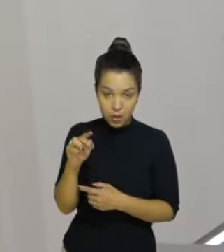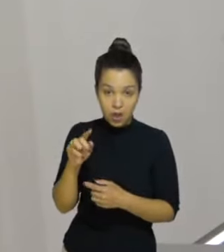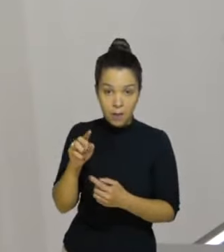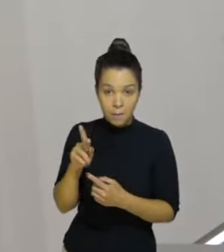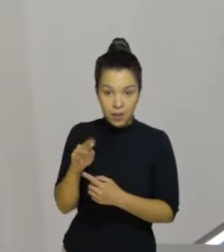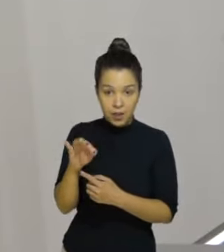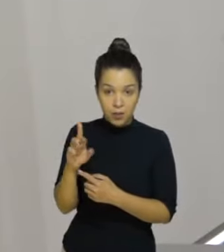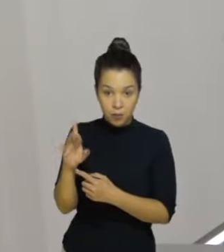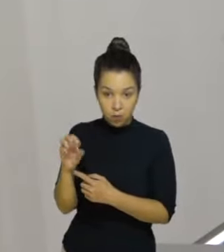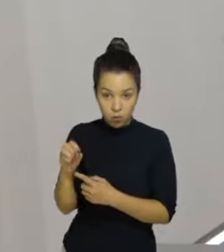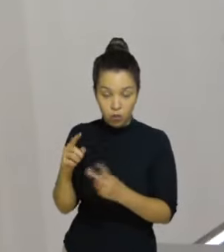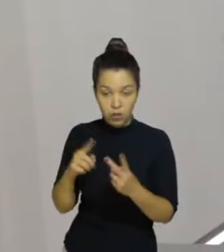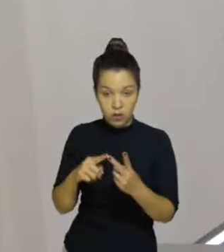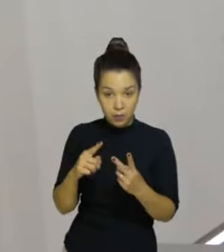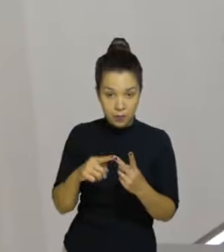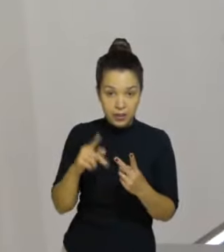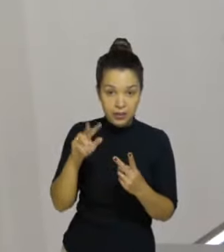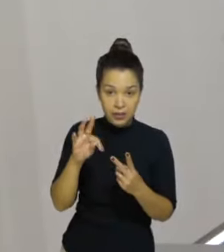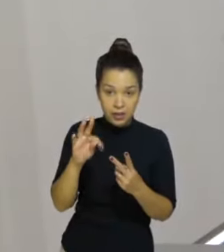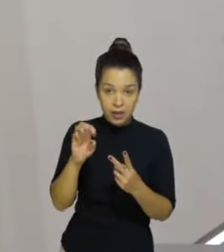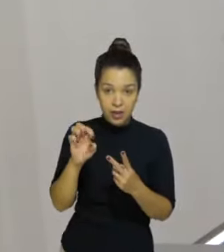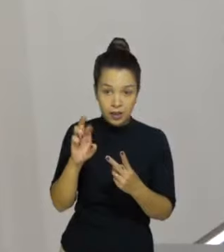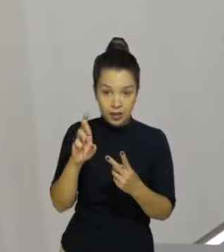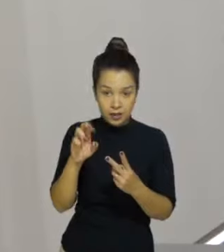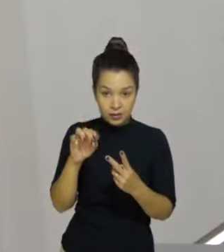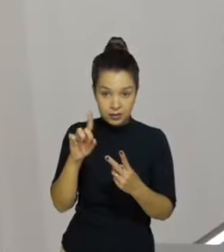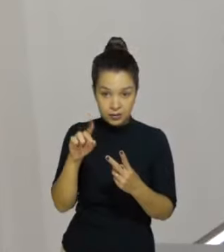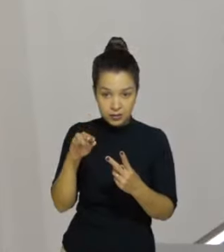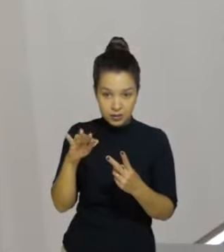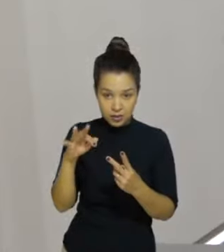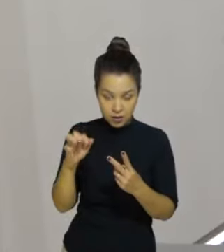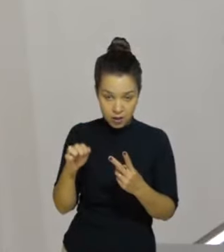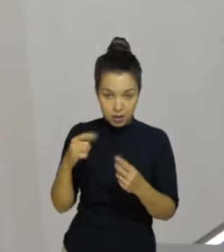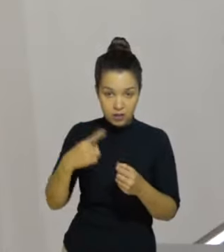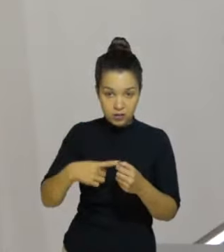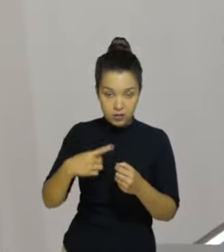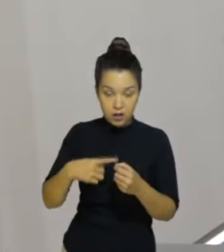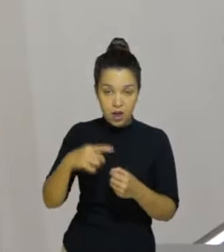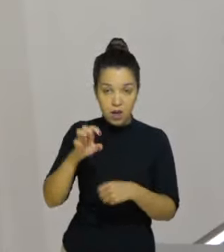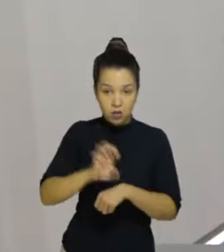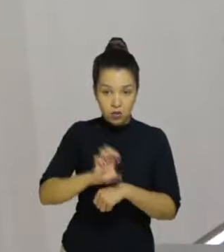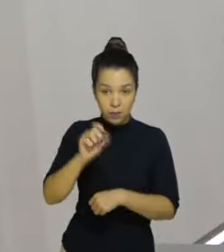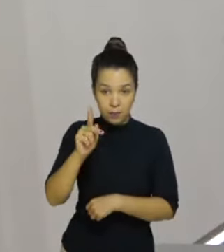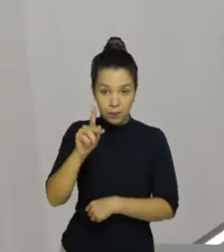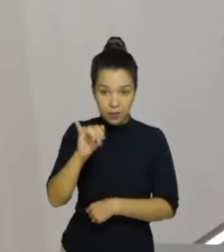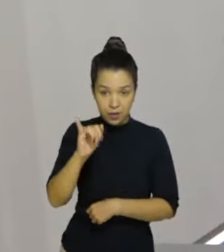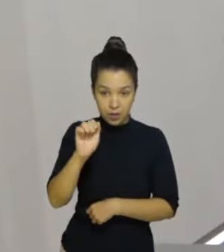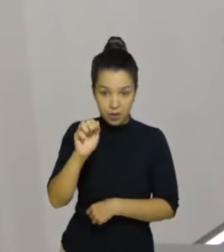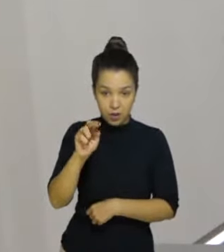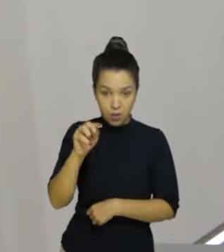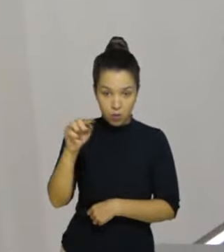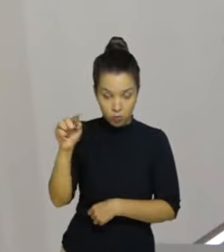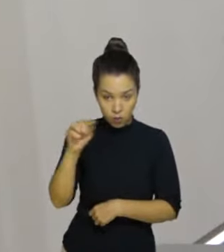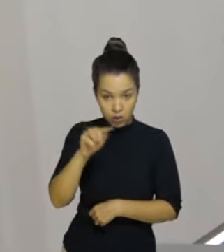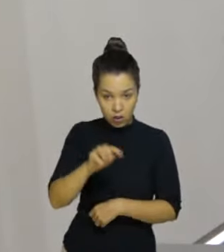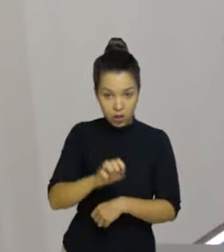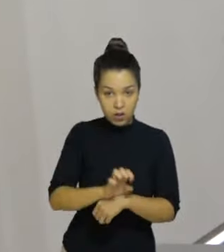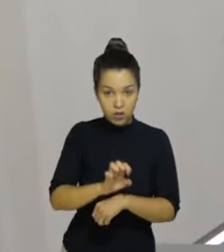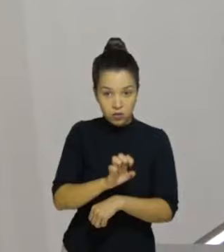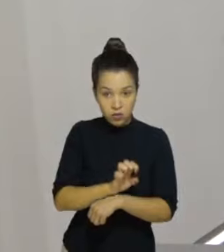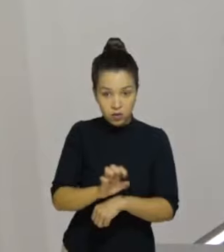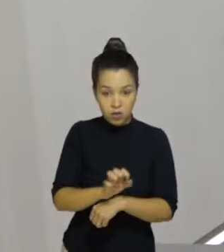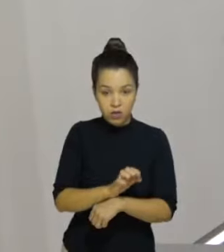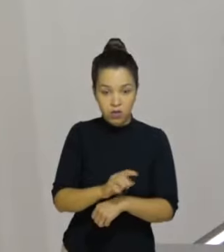Piauí, há vários anos adotam estratégias gerenciais e pedagógicas conhecidas e de